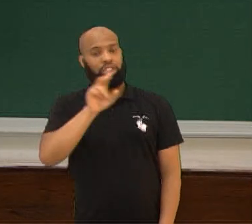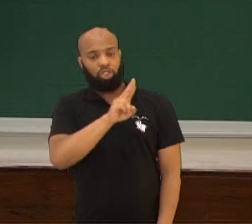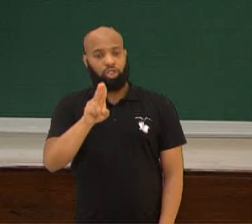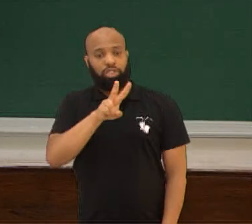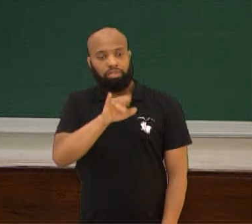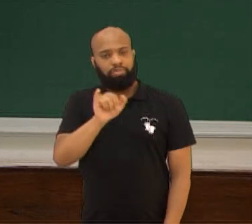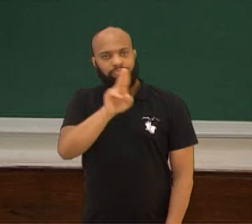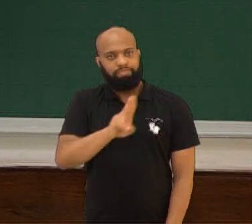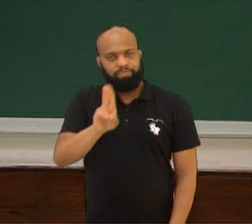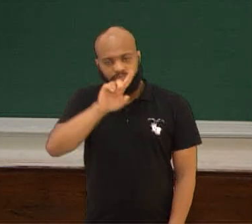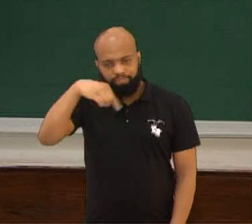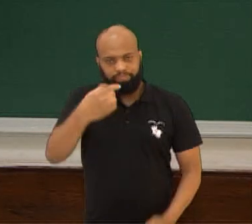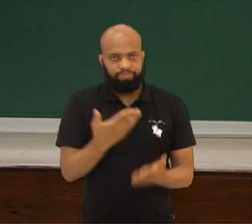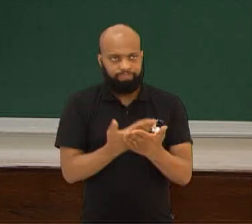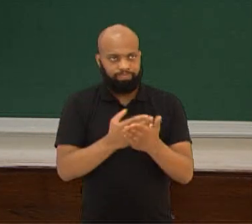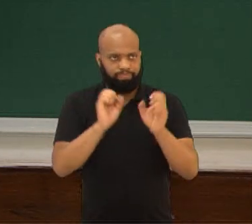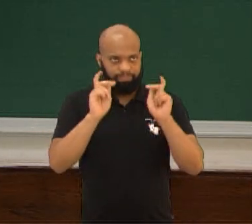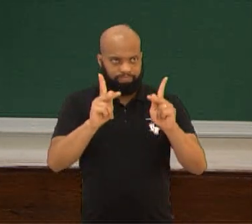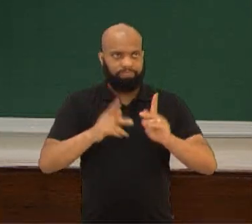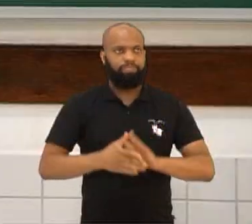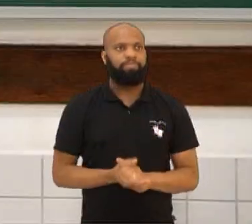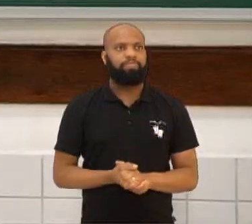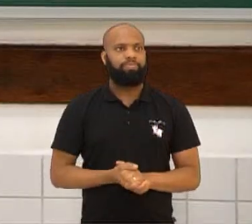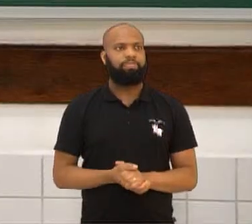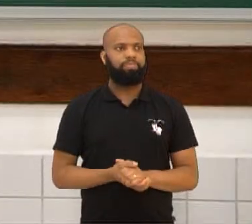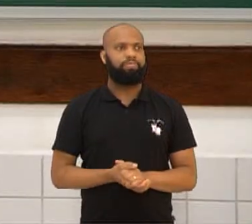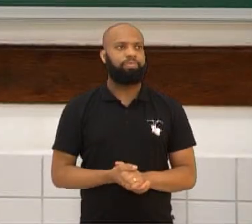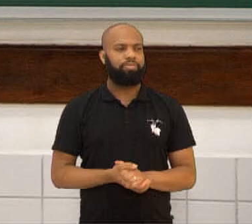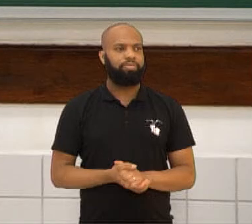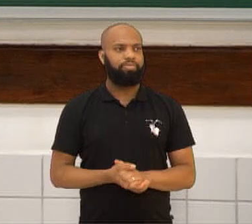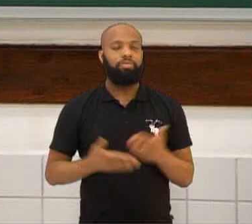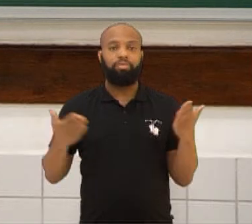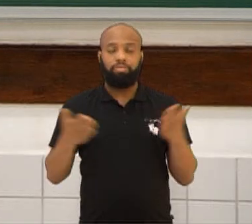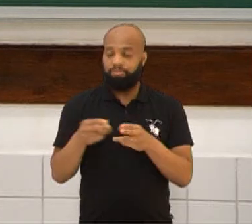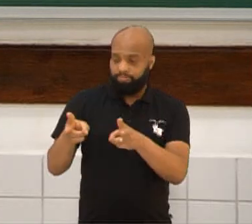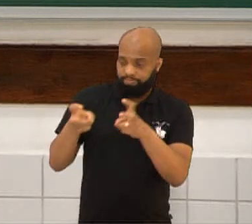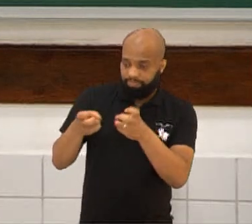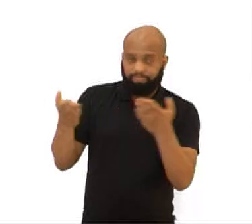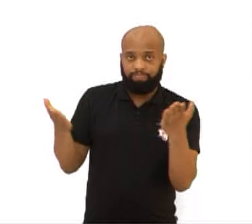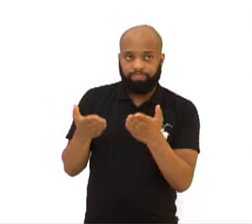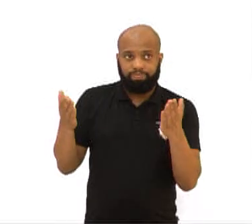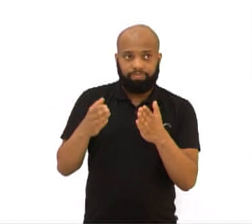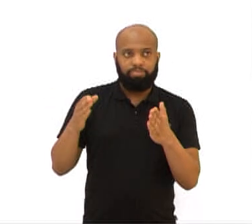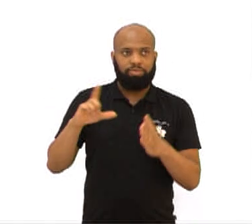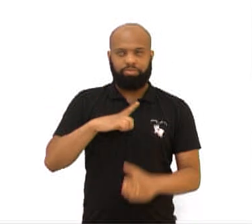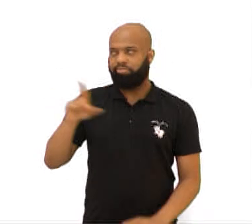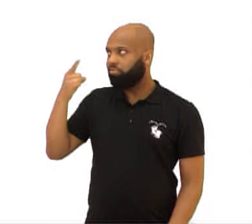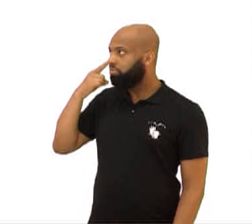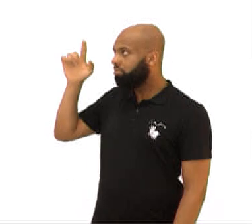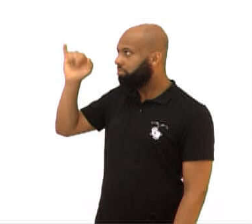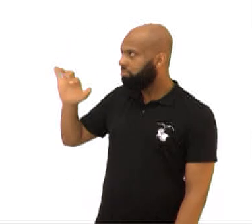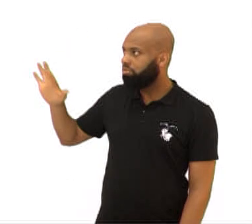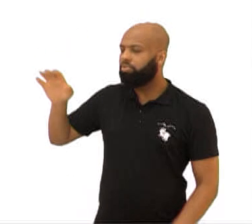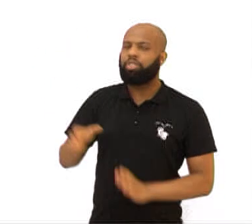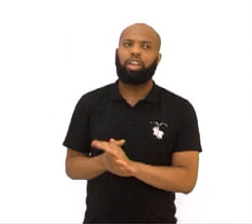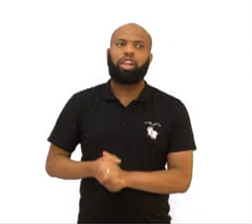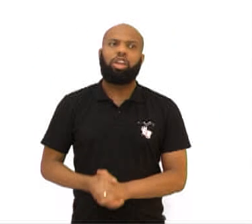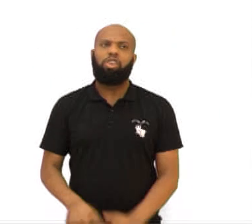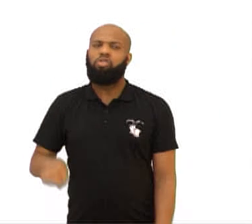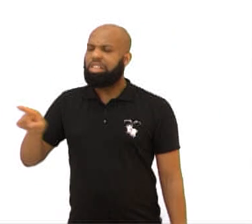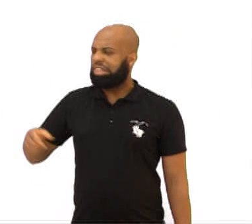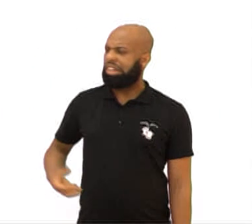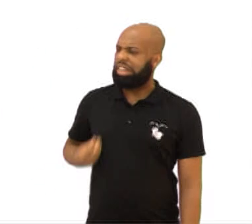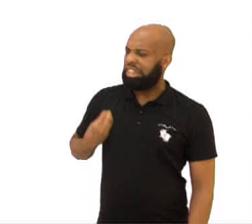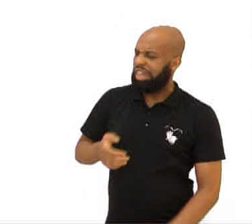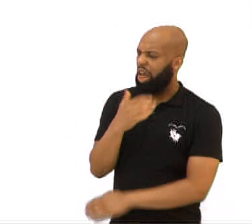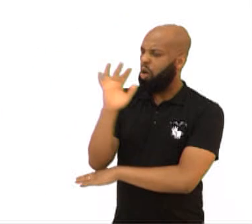vamos precisar para as aulas que vêm. Tudo bem? Vamos observar essa charge. Você está no mato sem cachorro. E